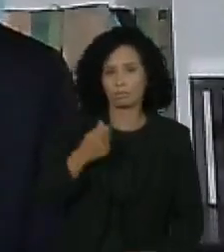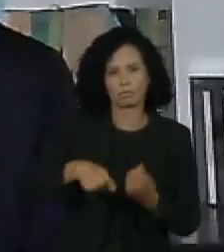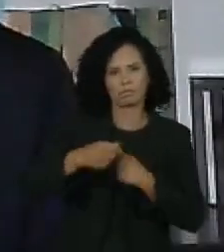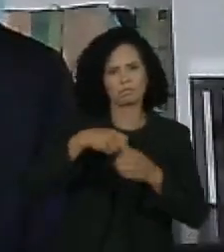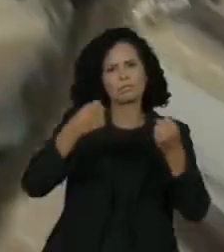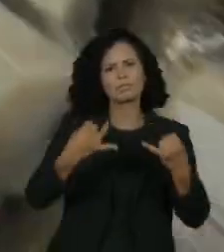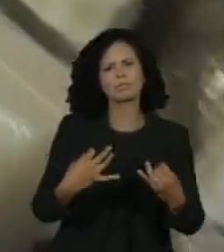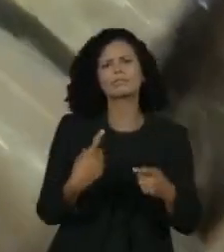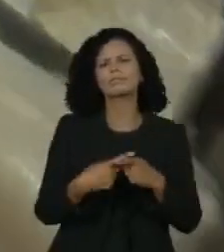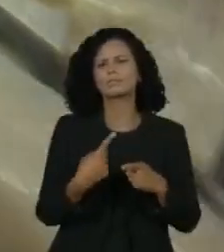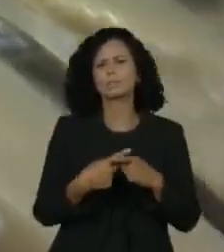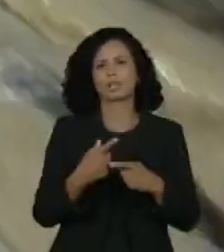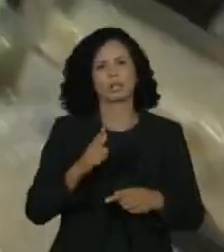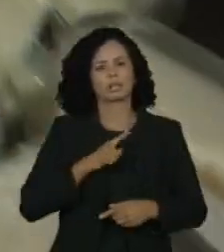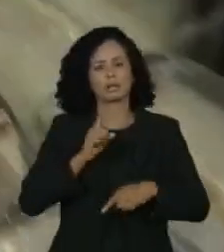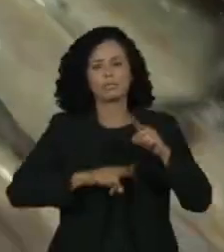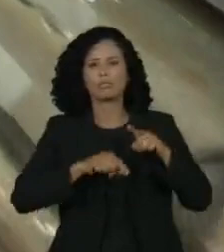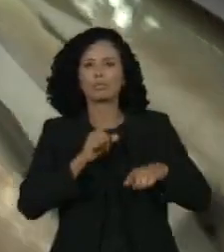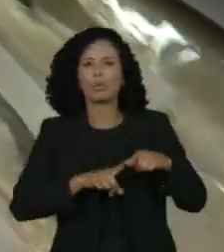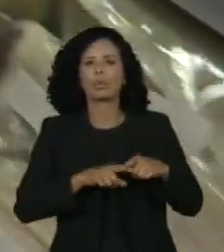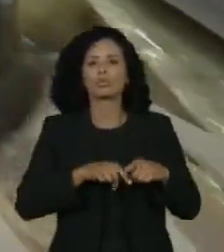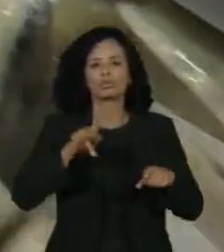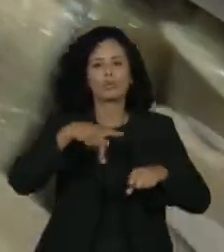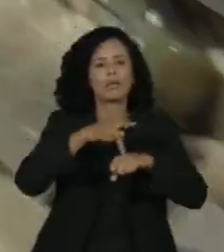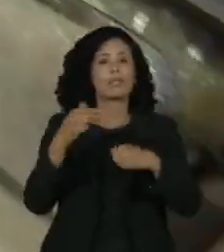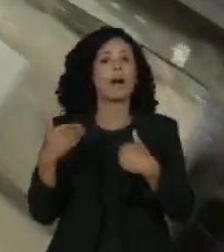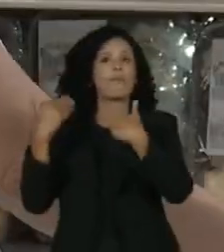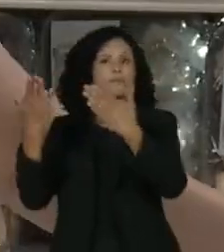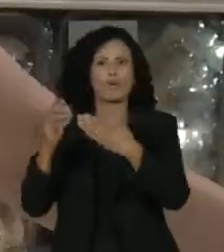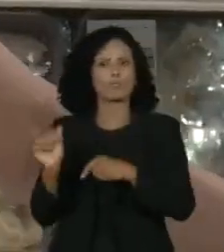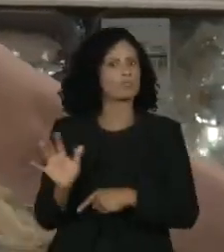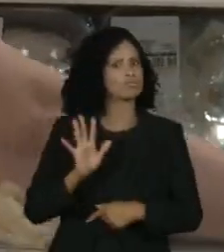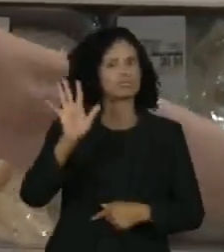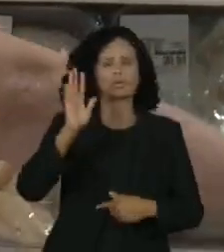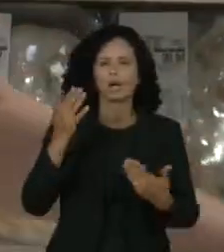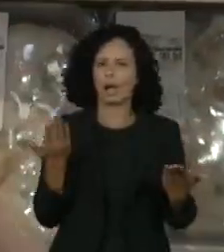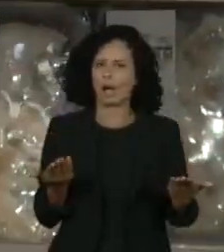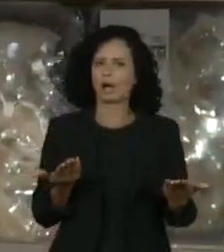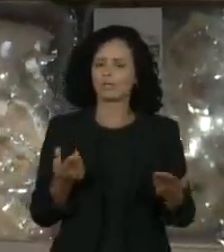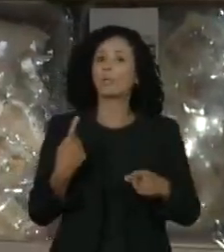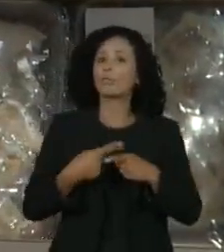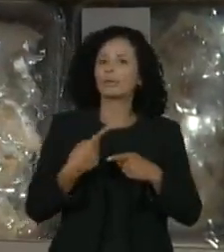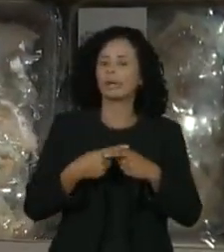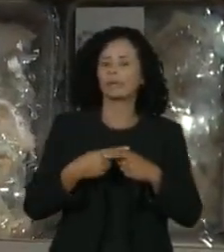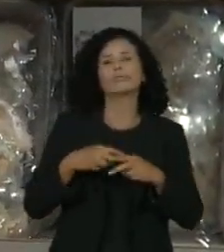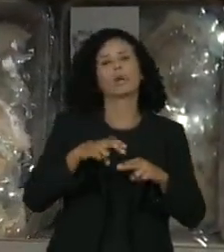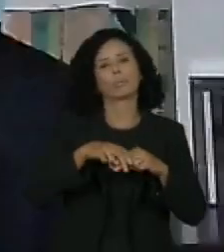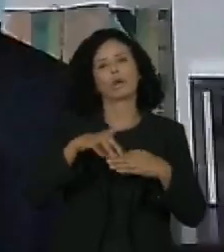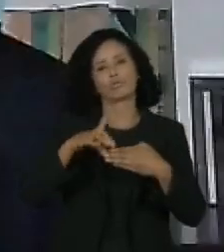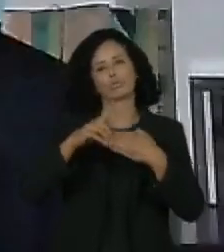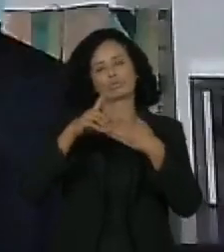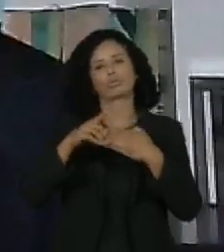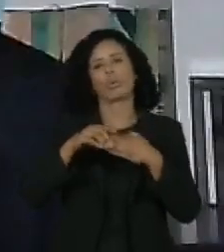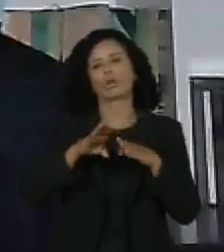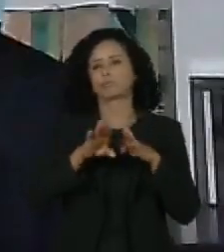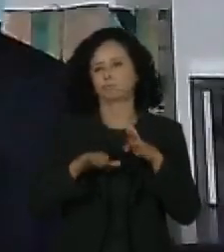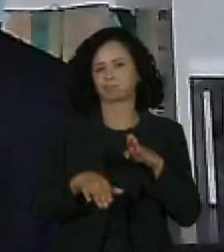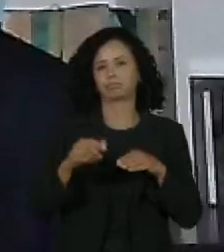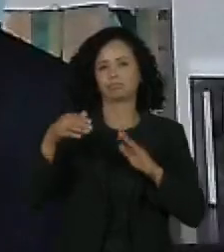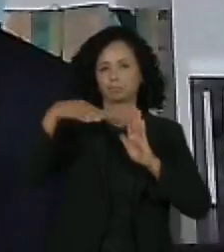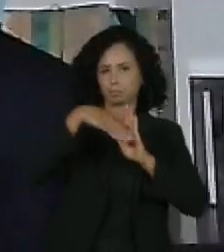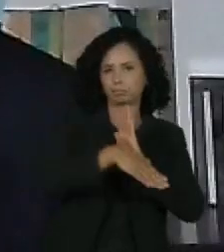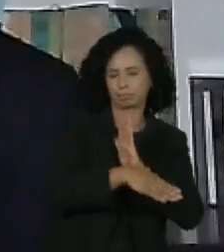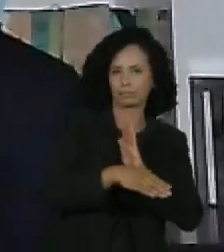produtos importados como azeite e bacalhau subiram tanto, apesar da queda do dólar no último mês. A importação